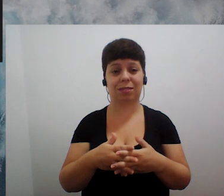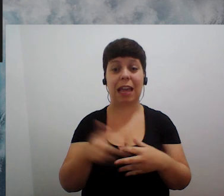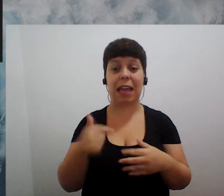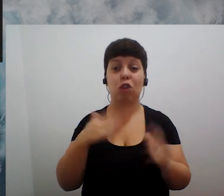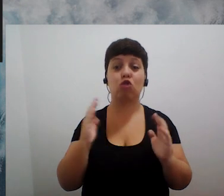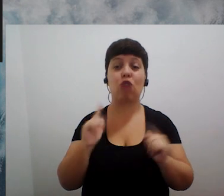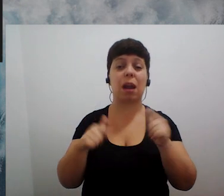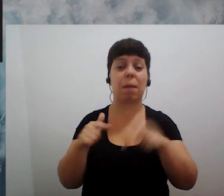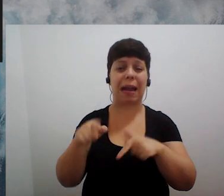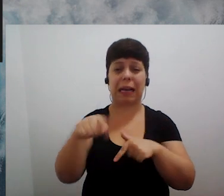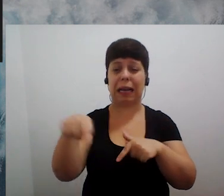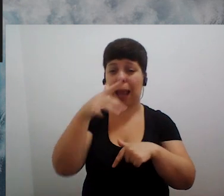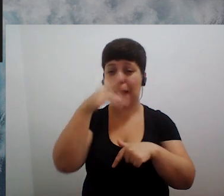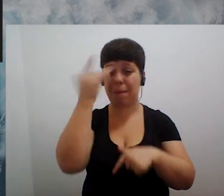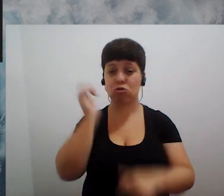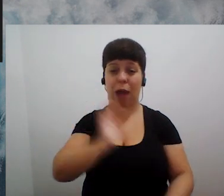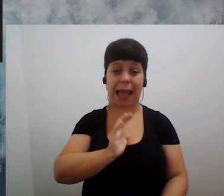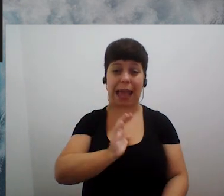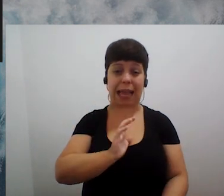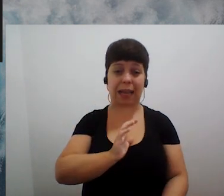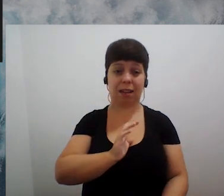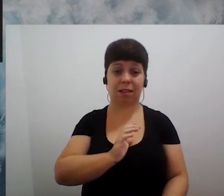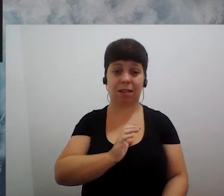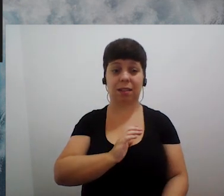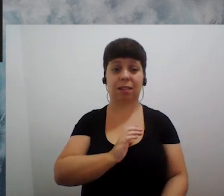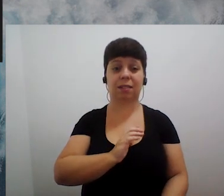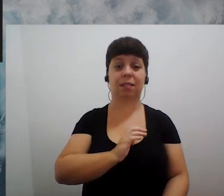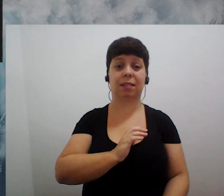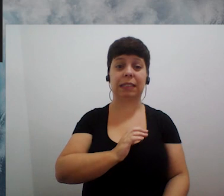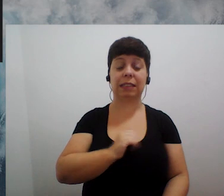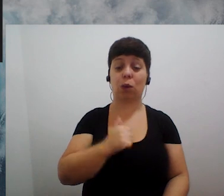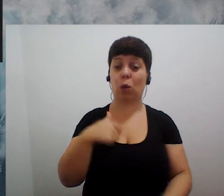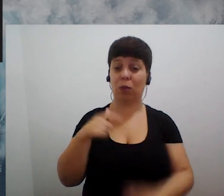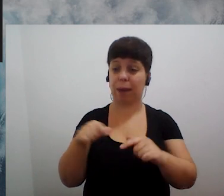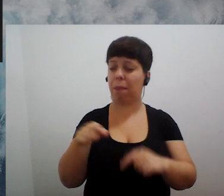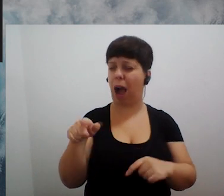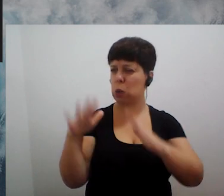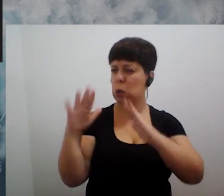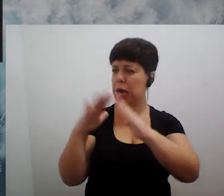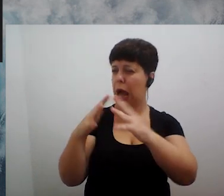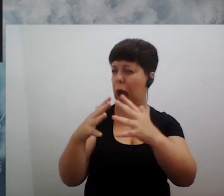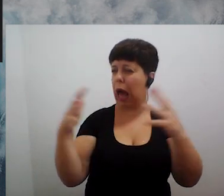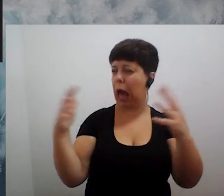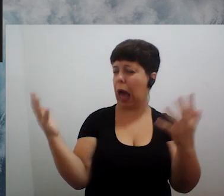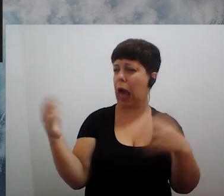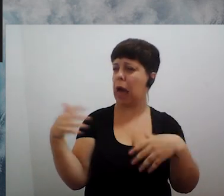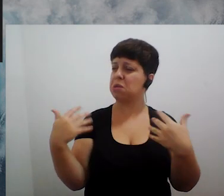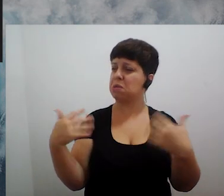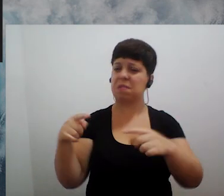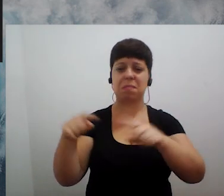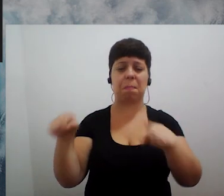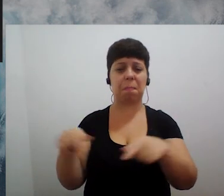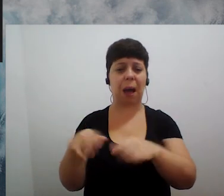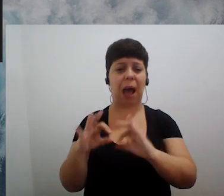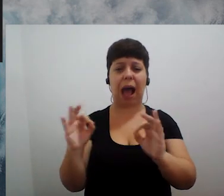você ver. Eu trabalhei com pessoas muito ricas e nós chegamos aqui, eu trabalho num lugar e vejo aquela casa